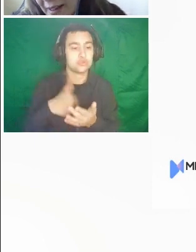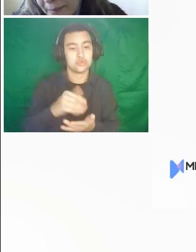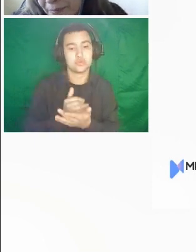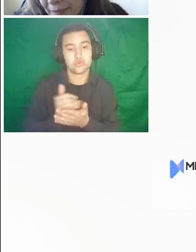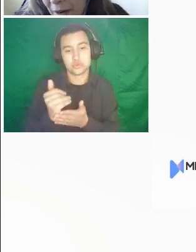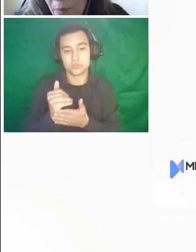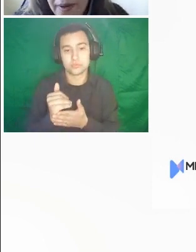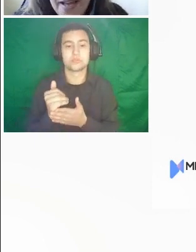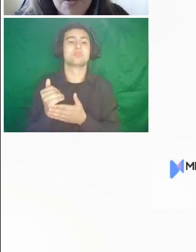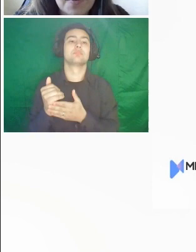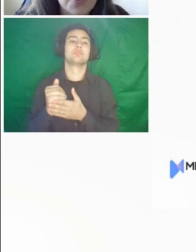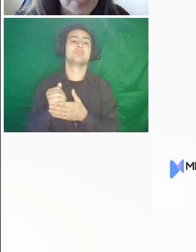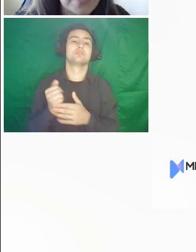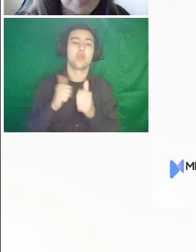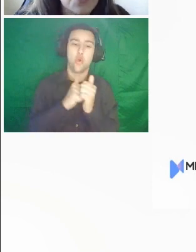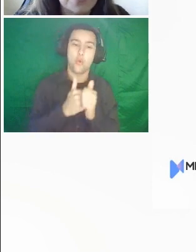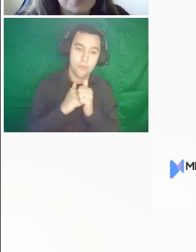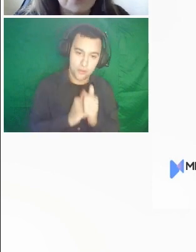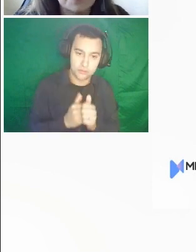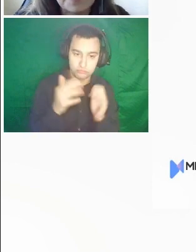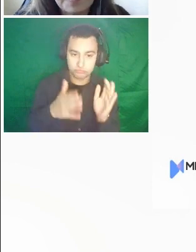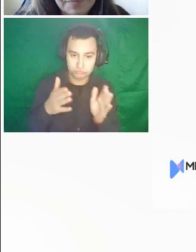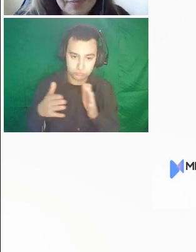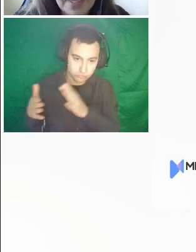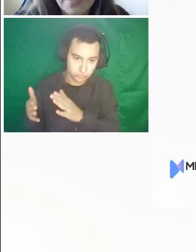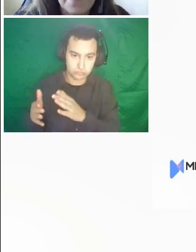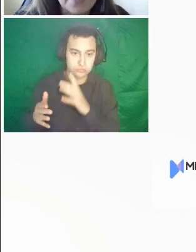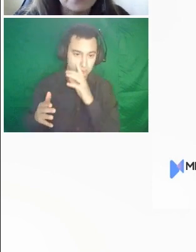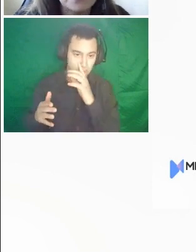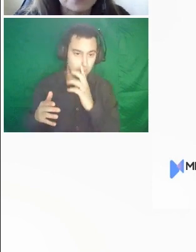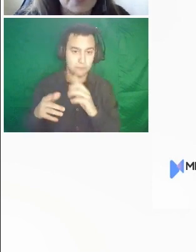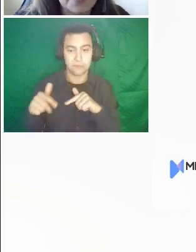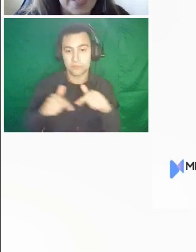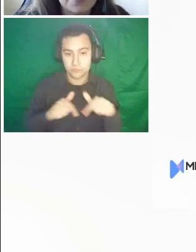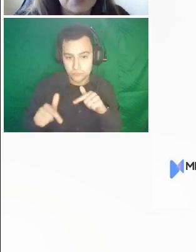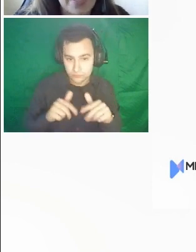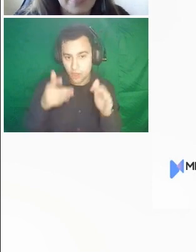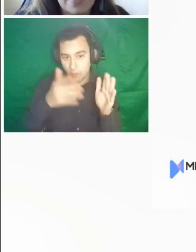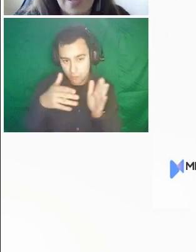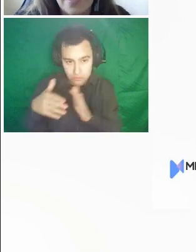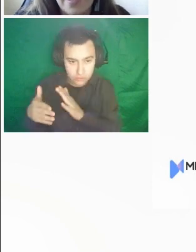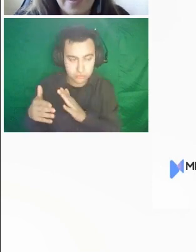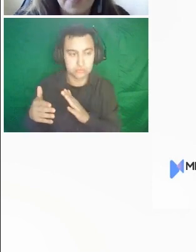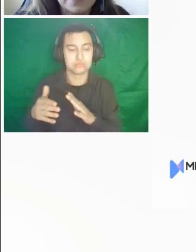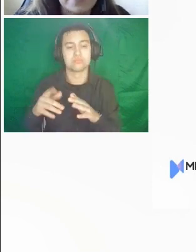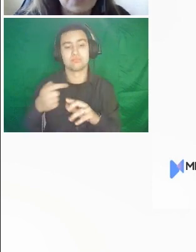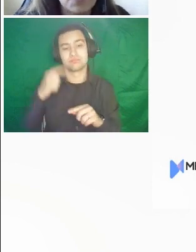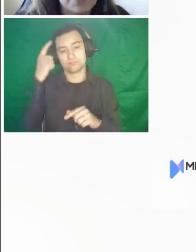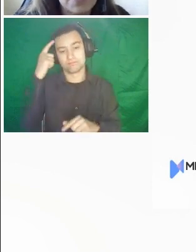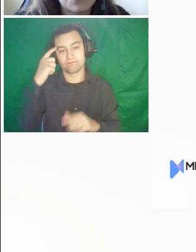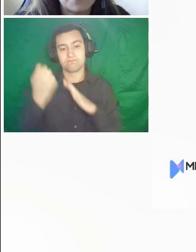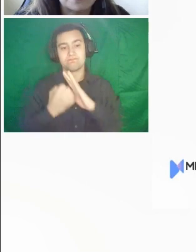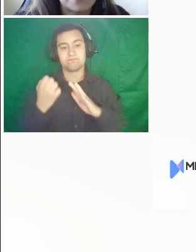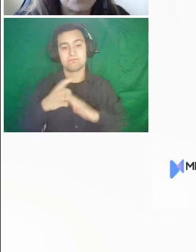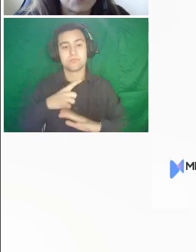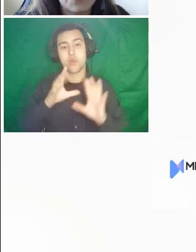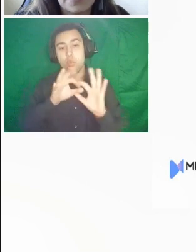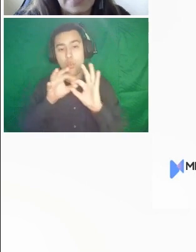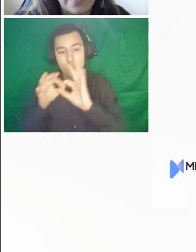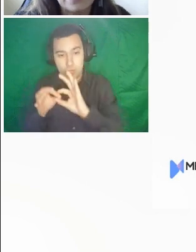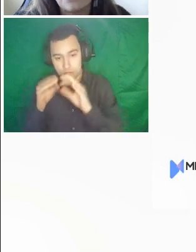a acompanhar algumas organizações que estão trabalhando nesse processo né a a empresa tá num contexto